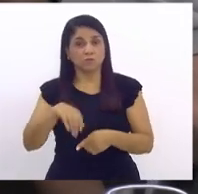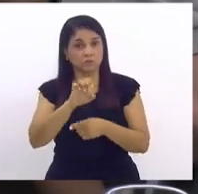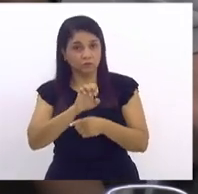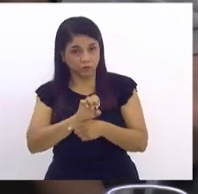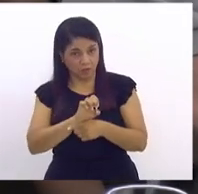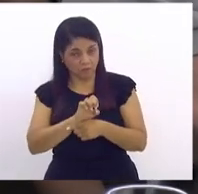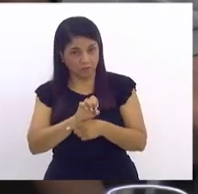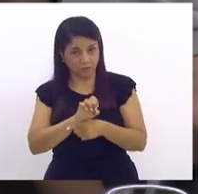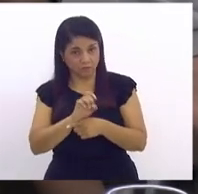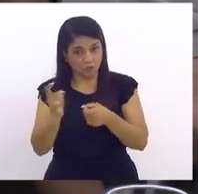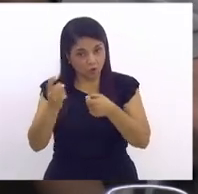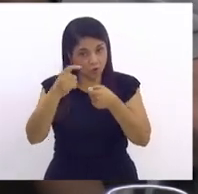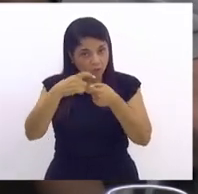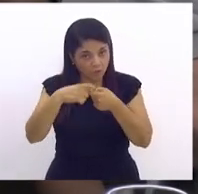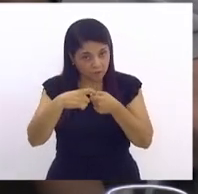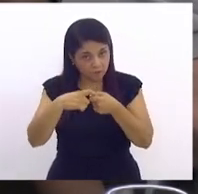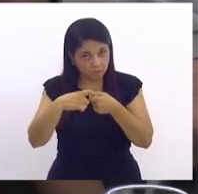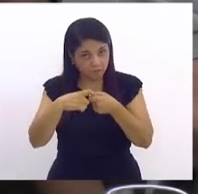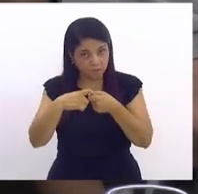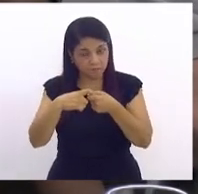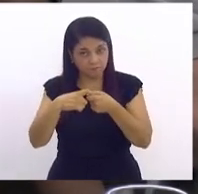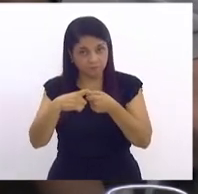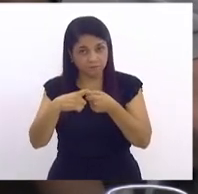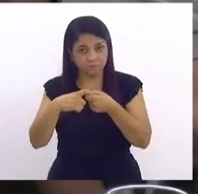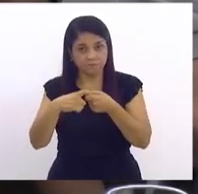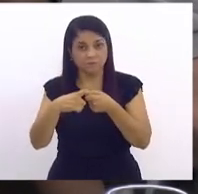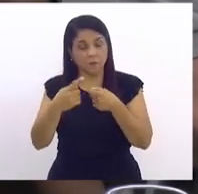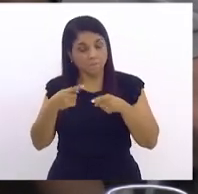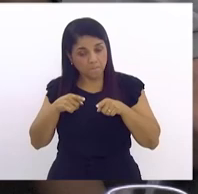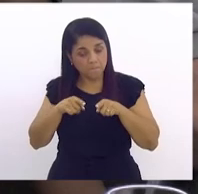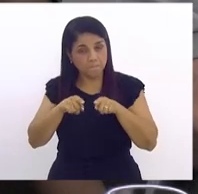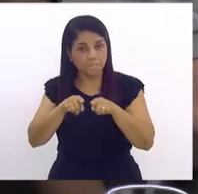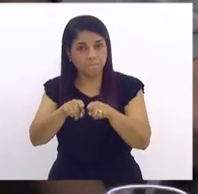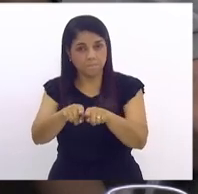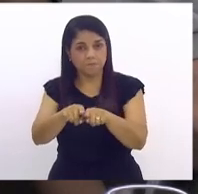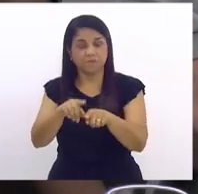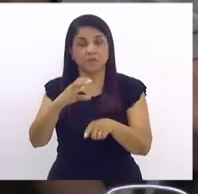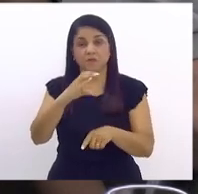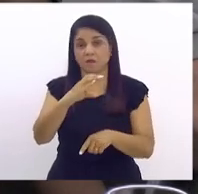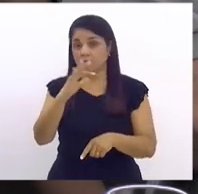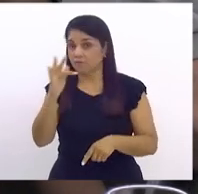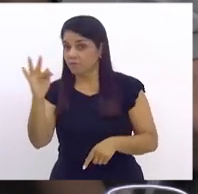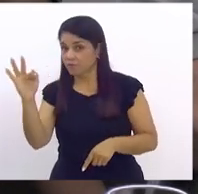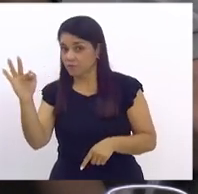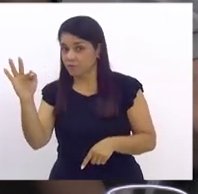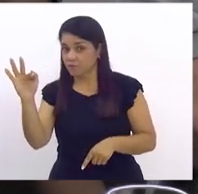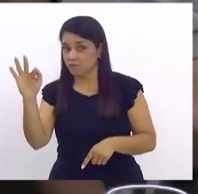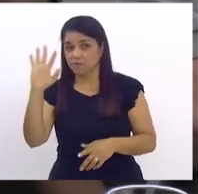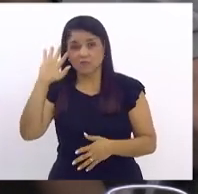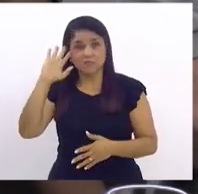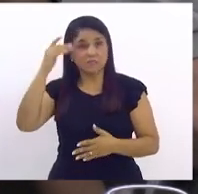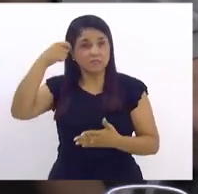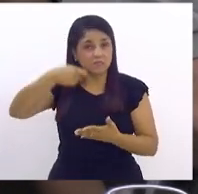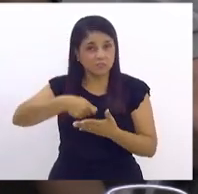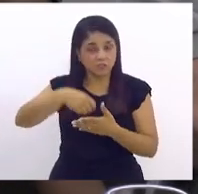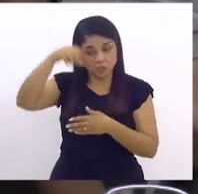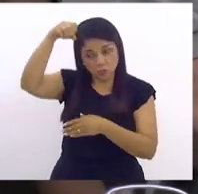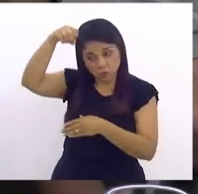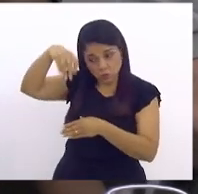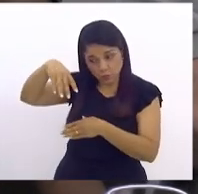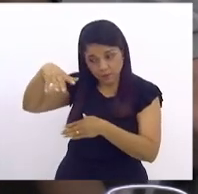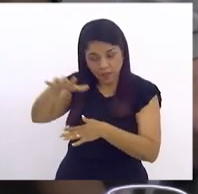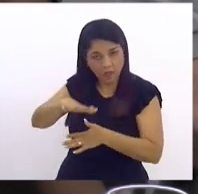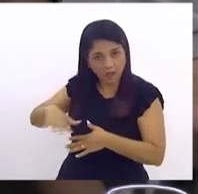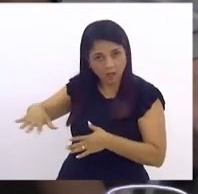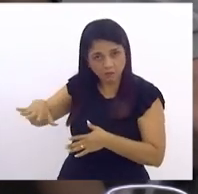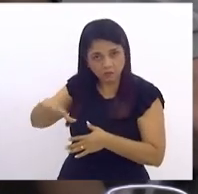mediante convênio, fizer uma parceria com Cabo Frio e decidir iluminar uma determinada